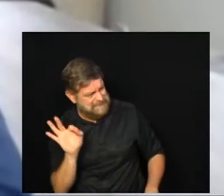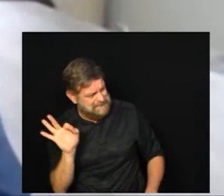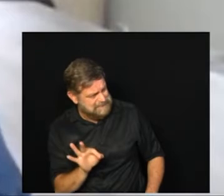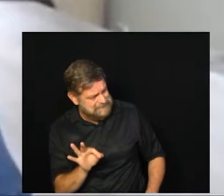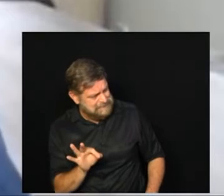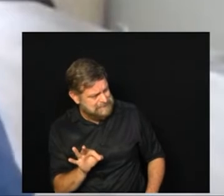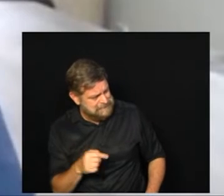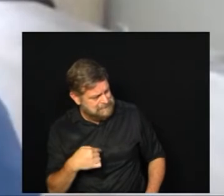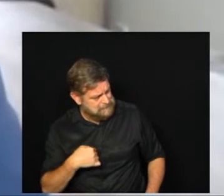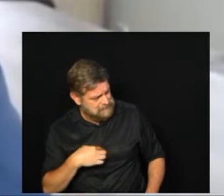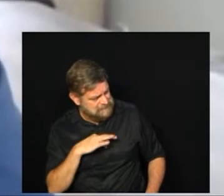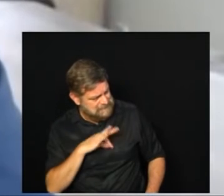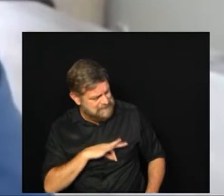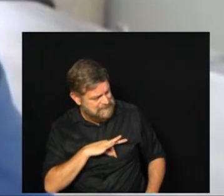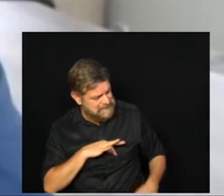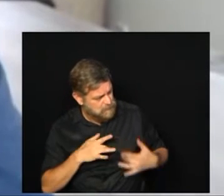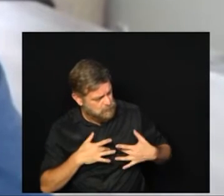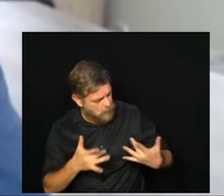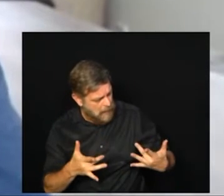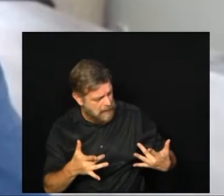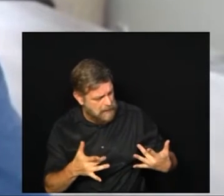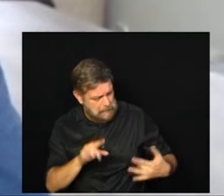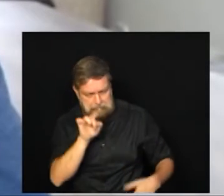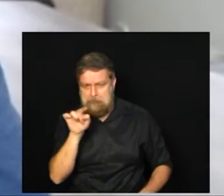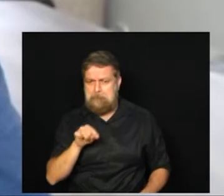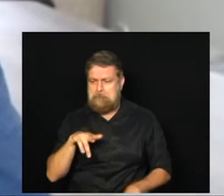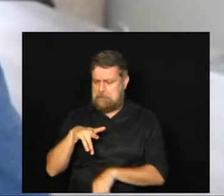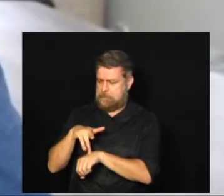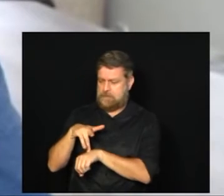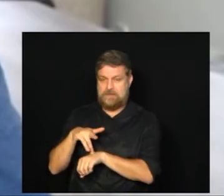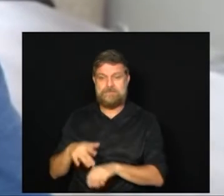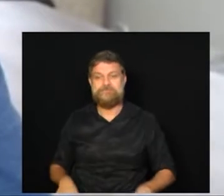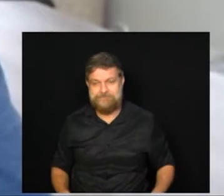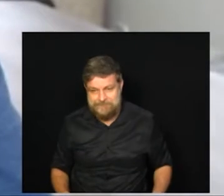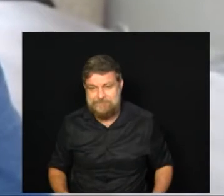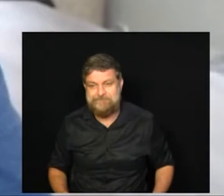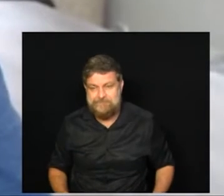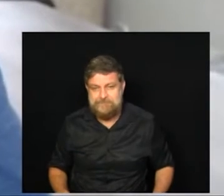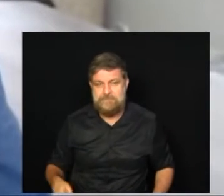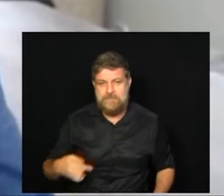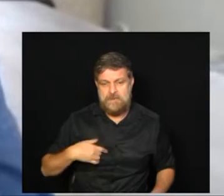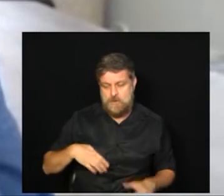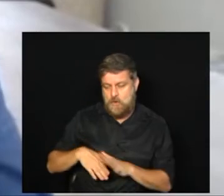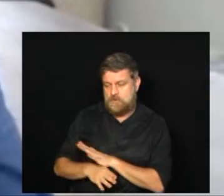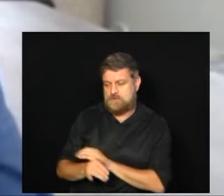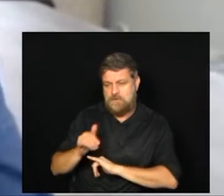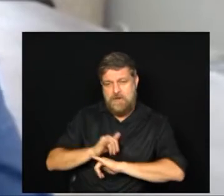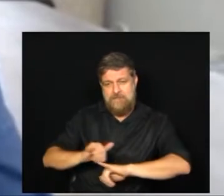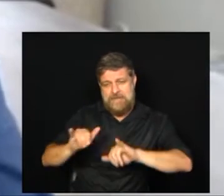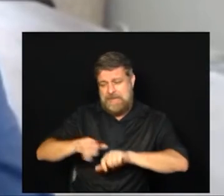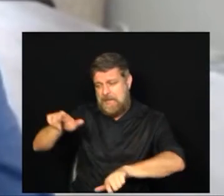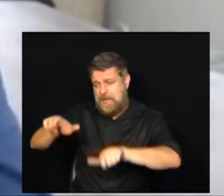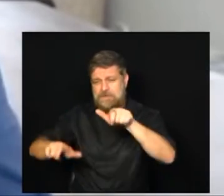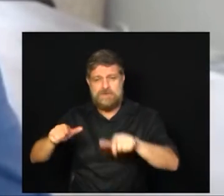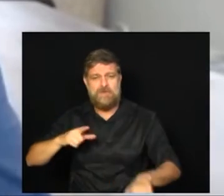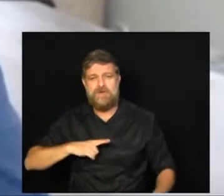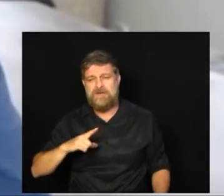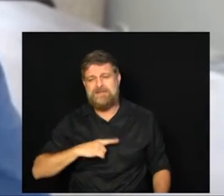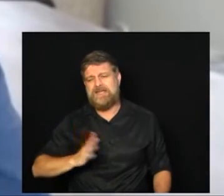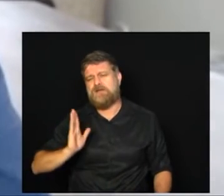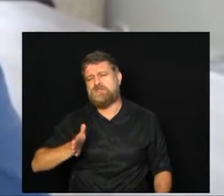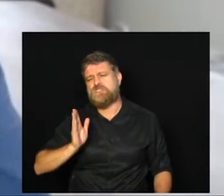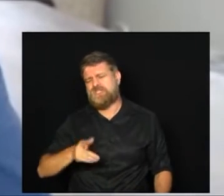de melhorar a sua saúde, mas em um momento que nós estamos passando no nosso país, também de pandemia, que afetou bastante a